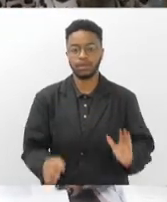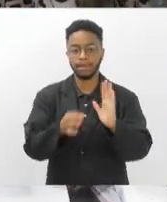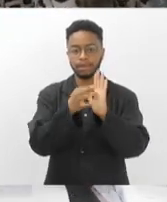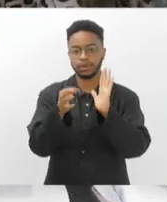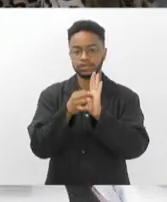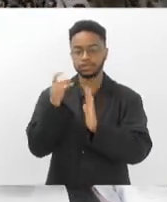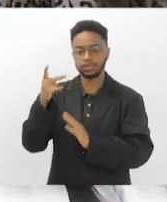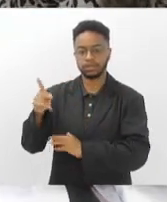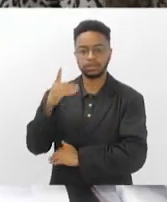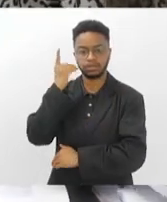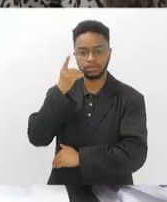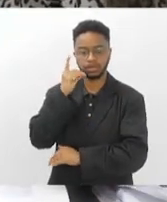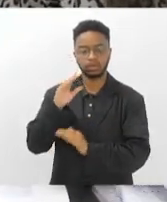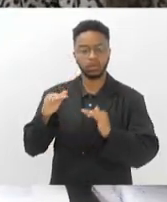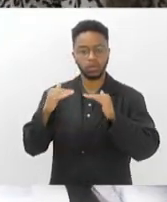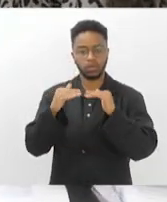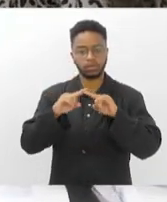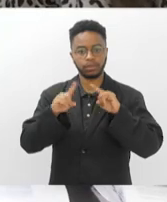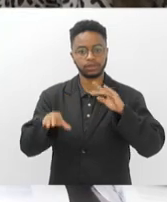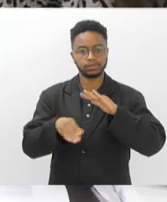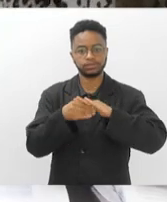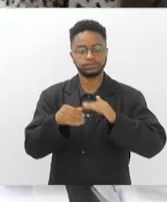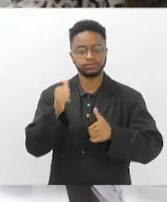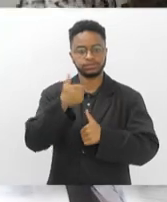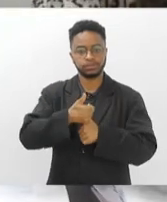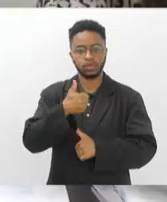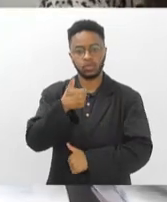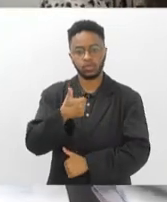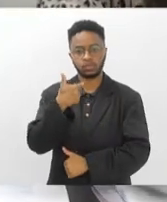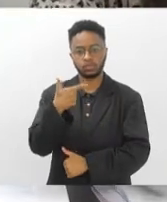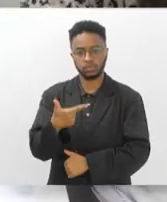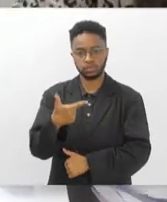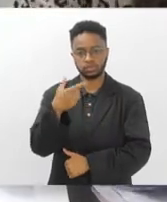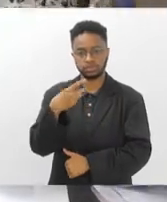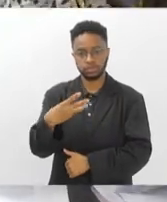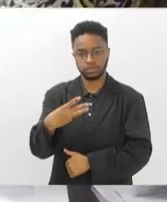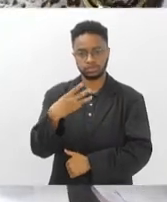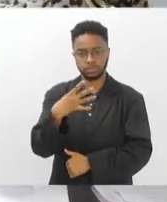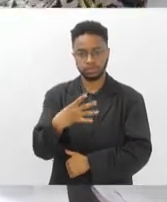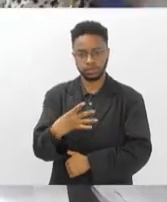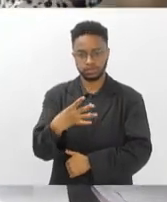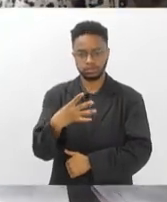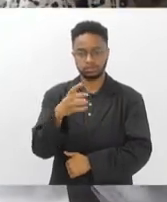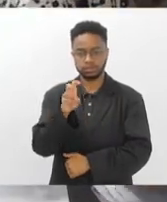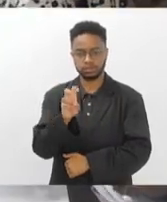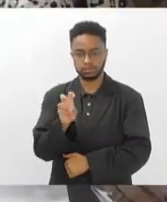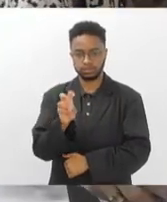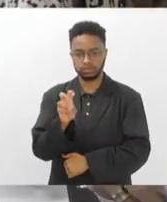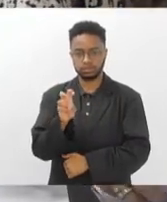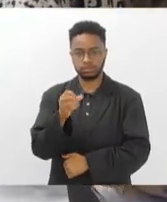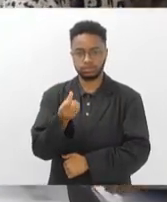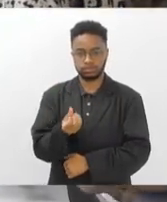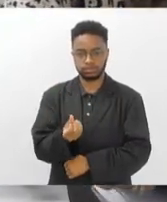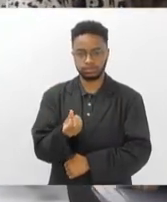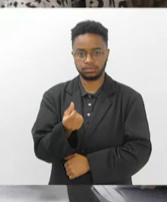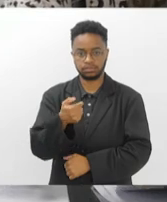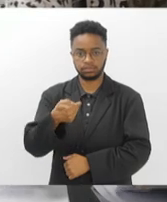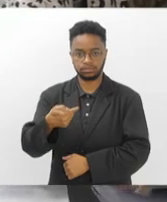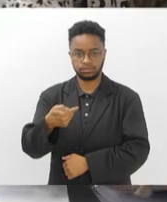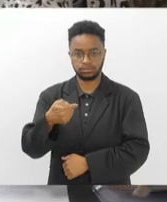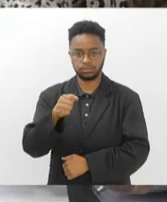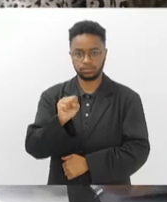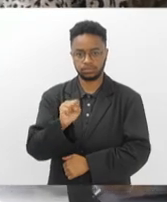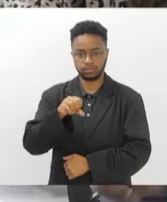Rodrigo Amorim é favorável com subemenda às emendas número 1, 2, 3, 4, 5, 6,